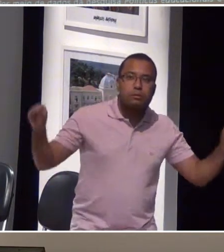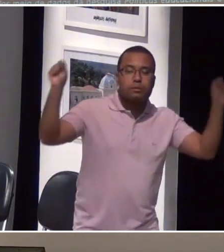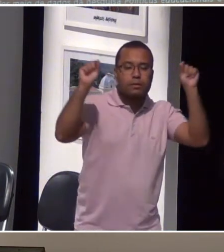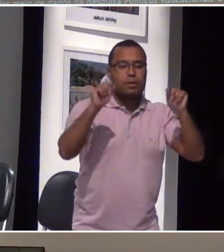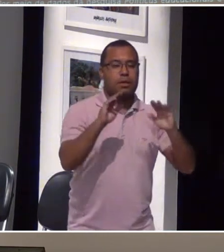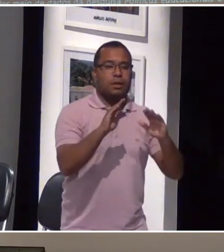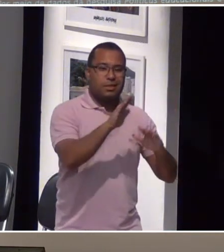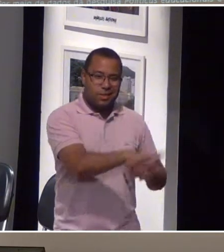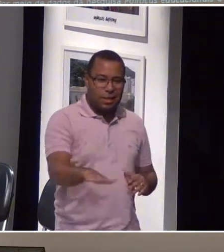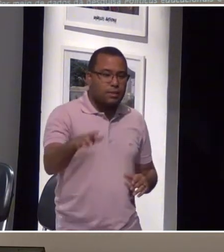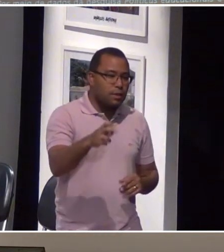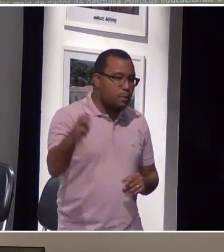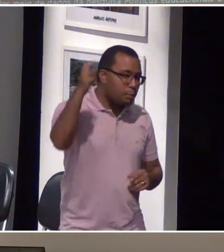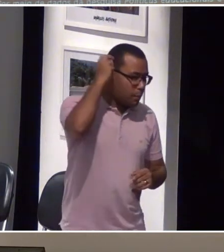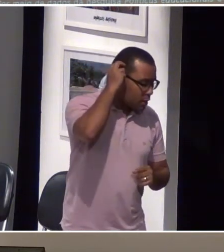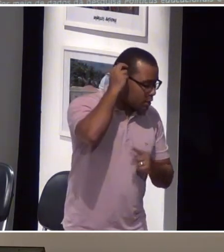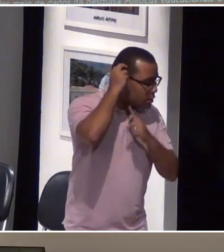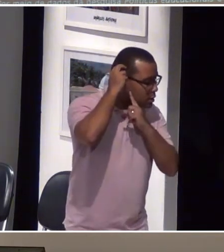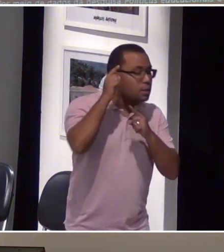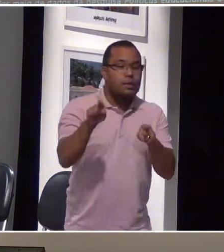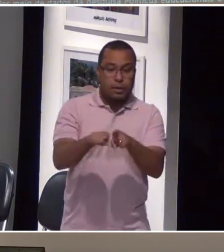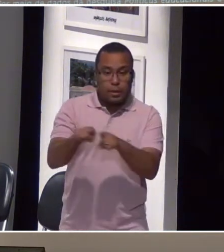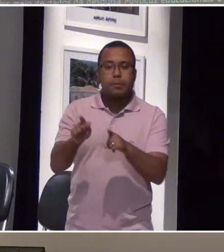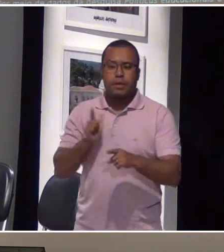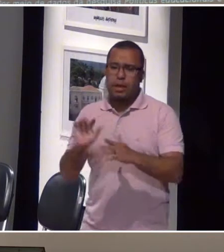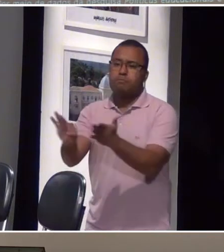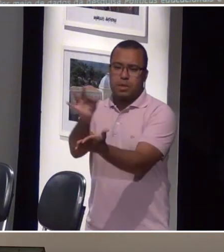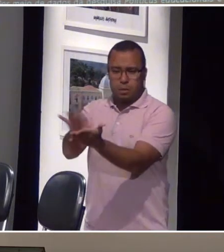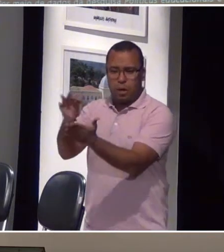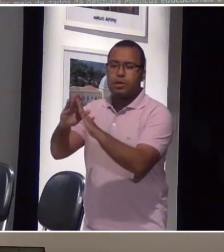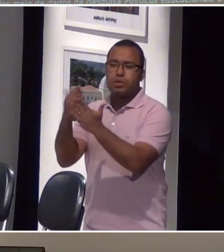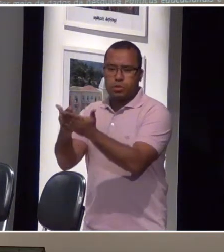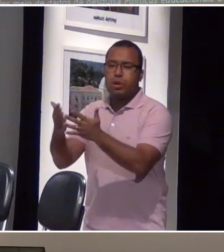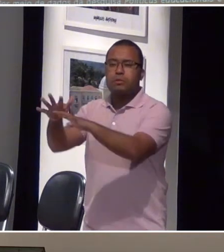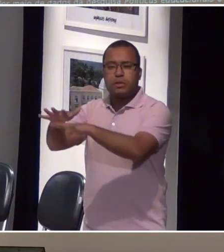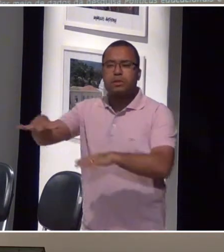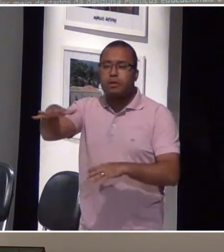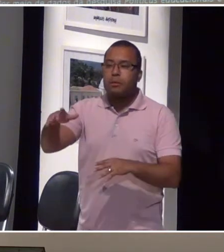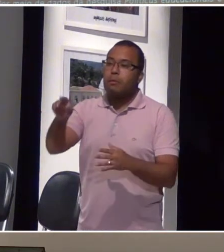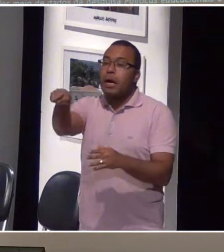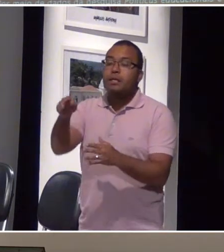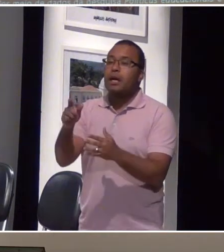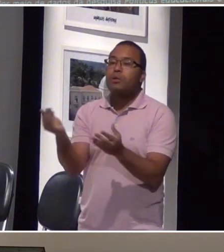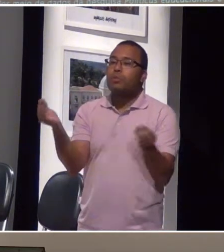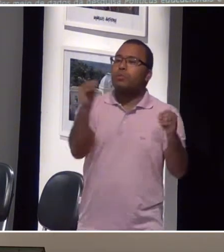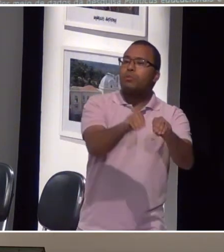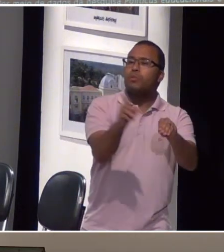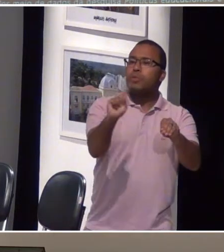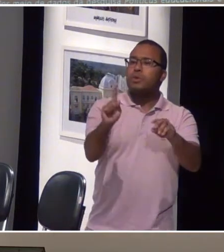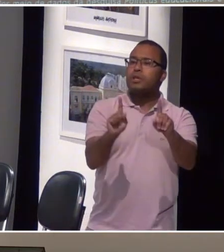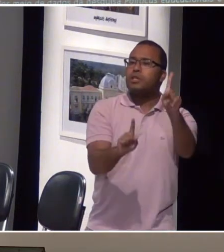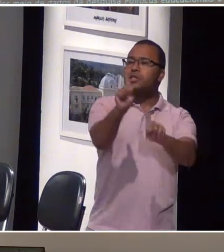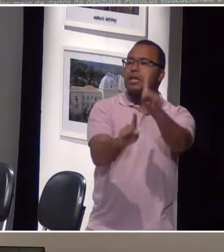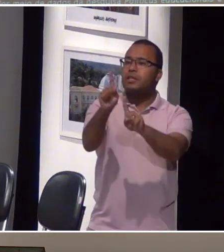as crianças que fazem implante coclear muitas vezes são matriculadas na escola comum e elas não fazem nem mesmo parte de